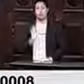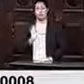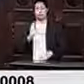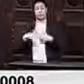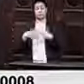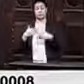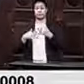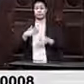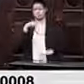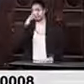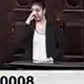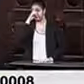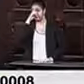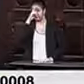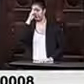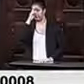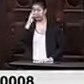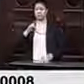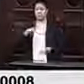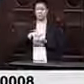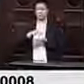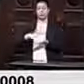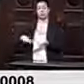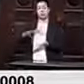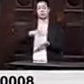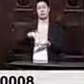dia, o setor